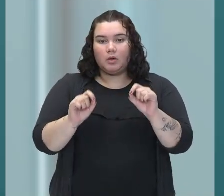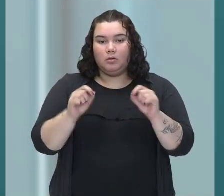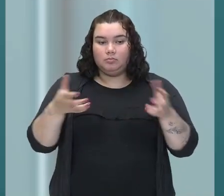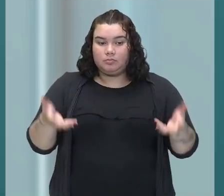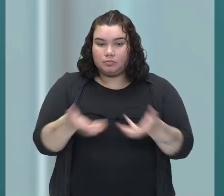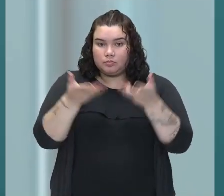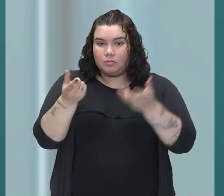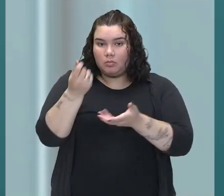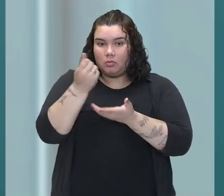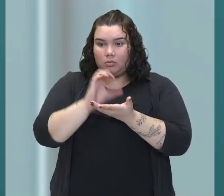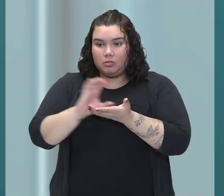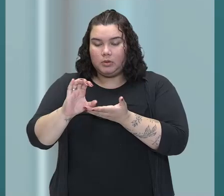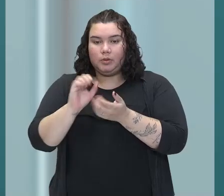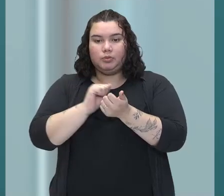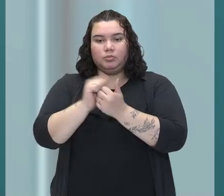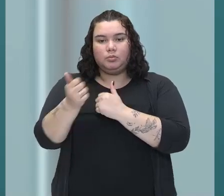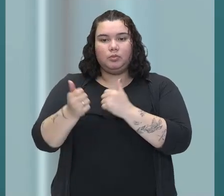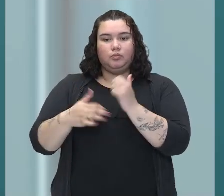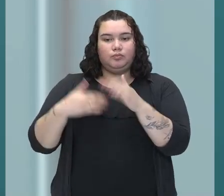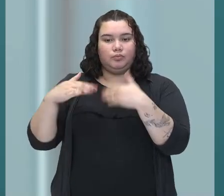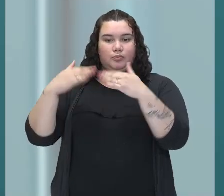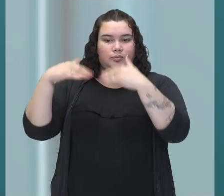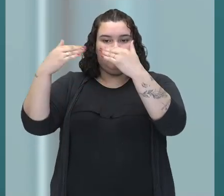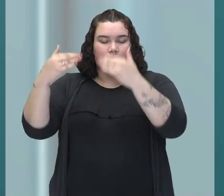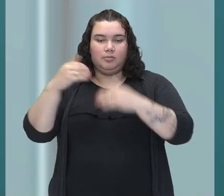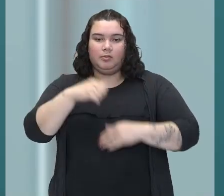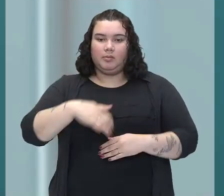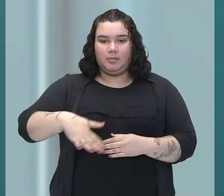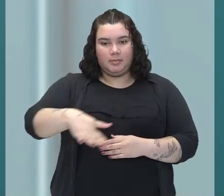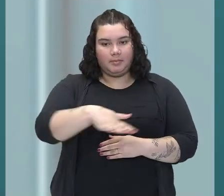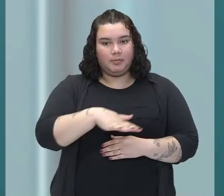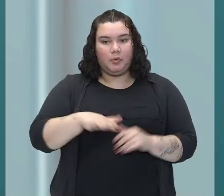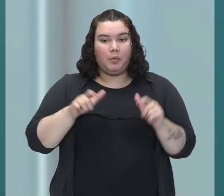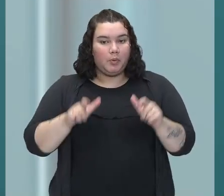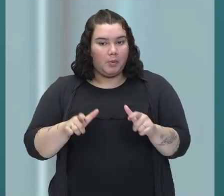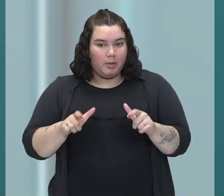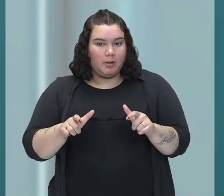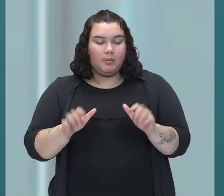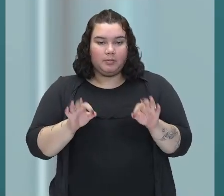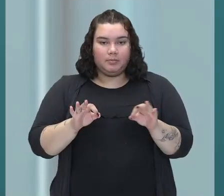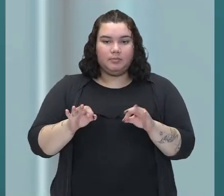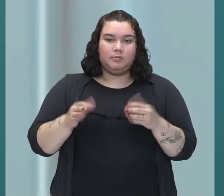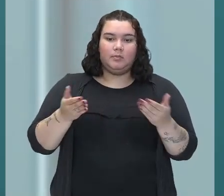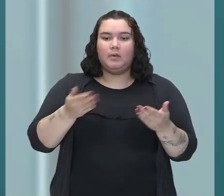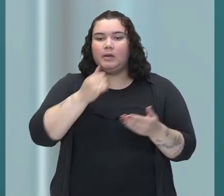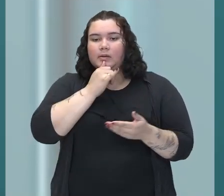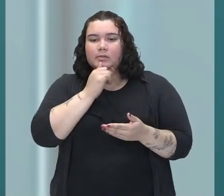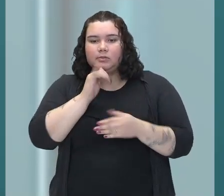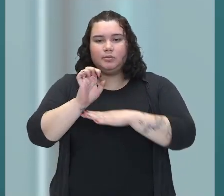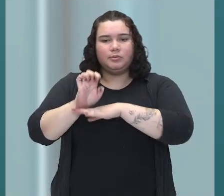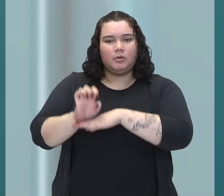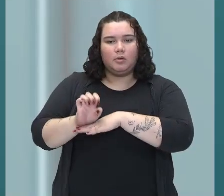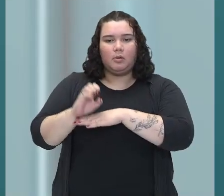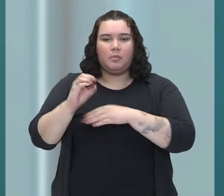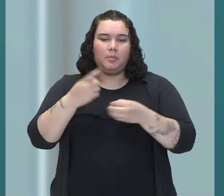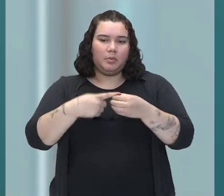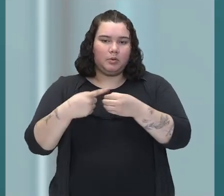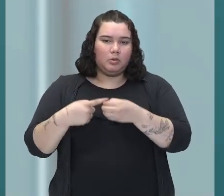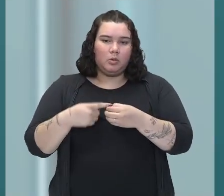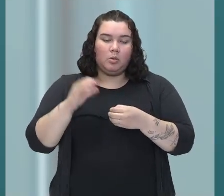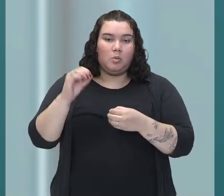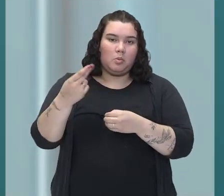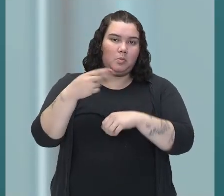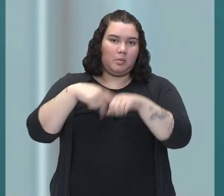fomentos para que o esporte cresça dentro daquela localidade, seja no estado, no município ou até no